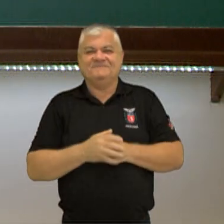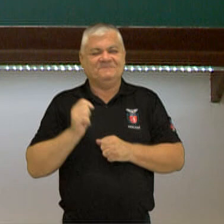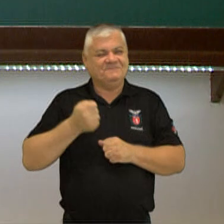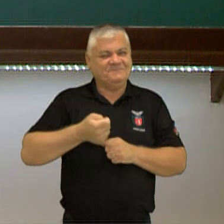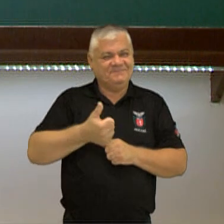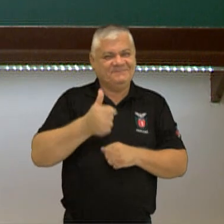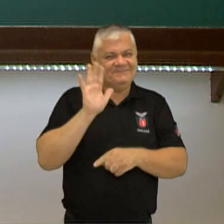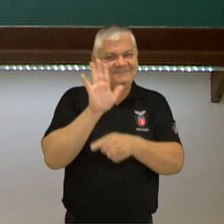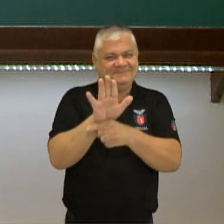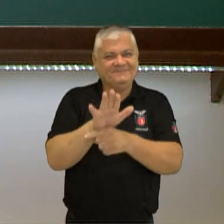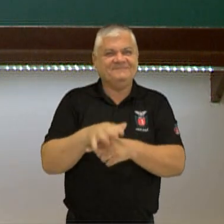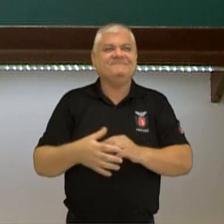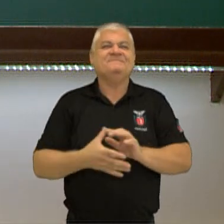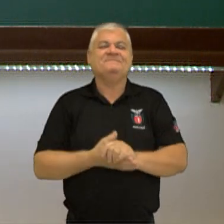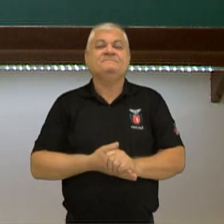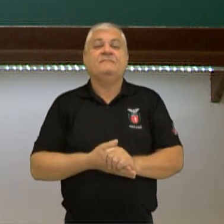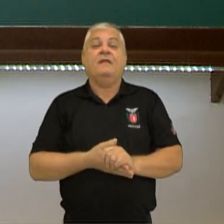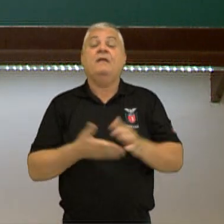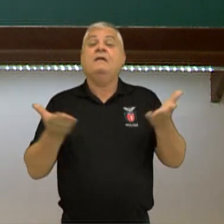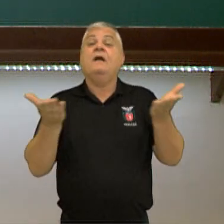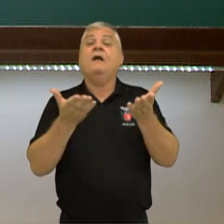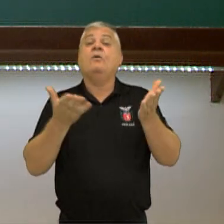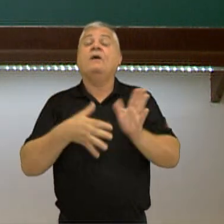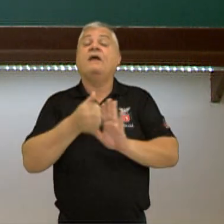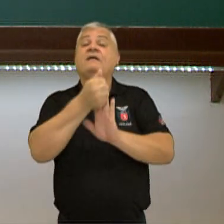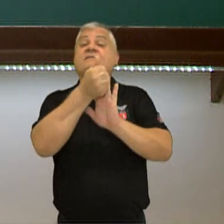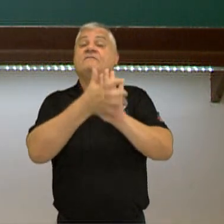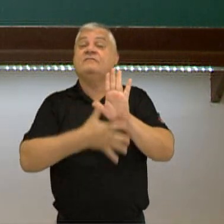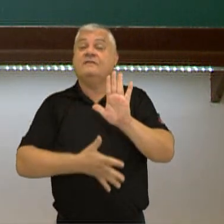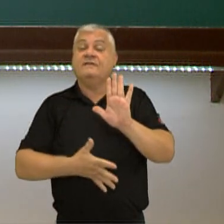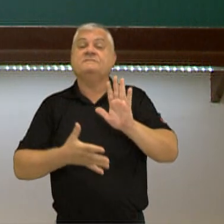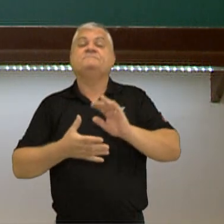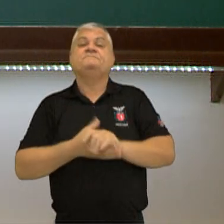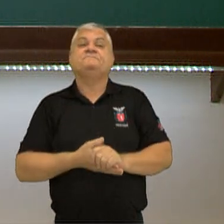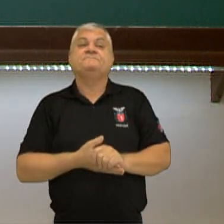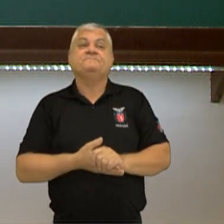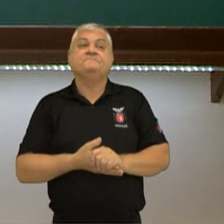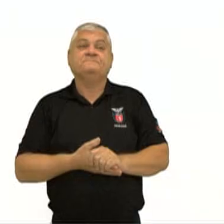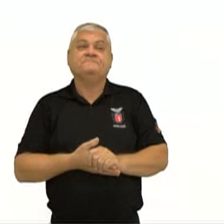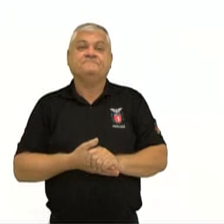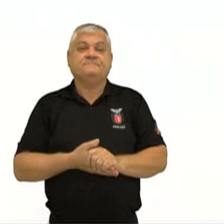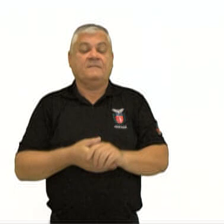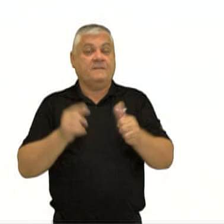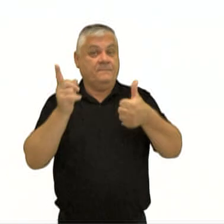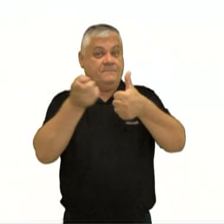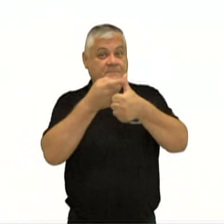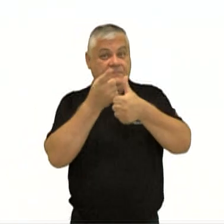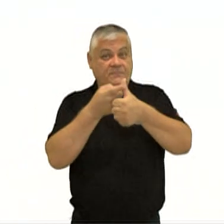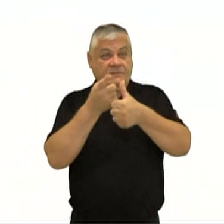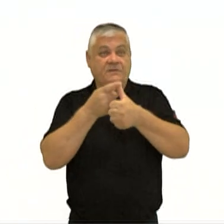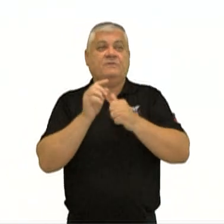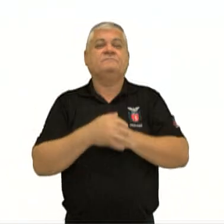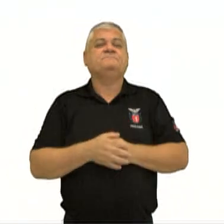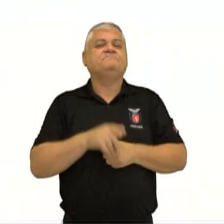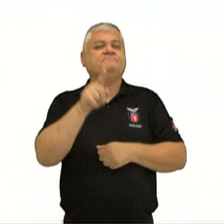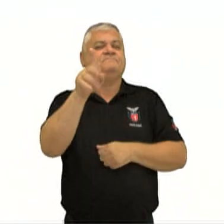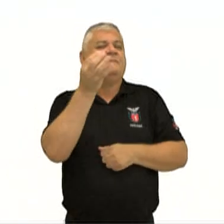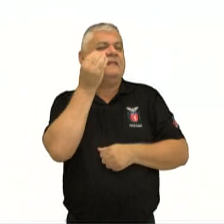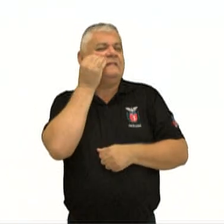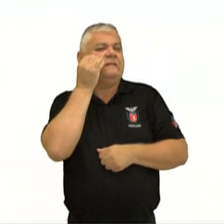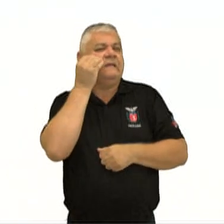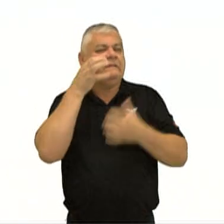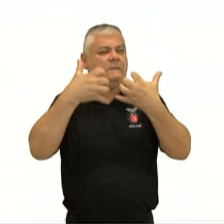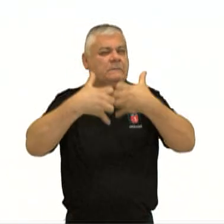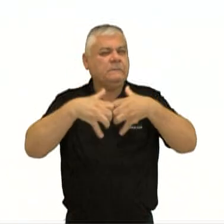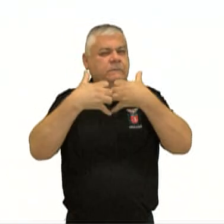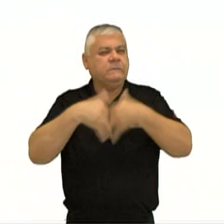fica para vocês. Agora, vamos às atividades, certo? Então, a primeira atividade, tentem resolver e eu